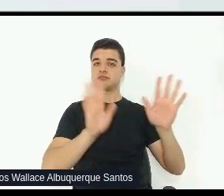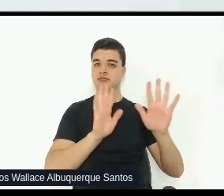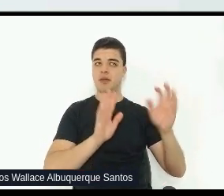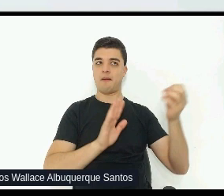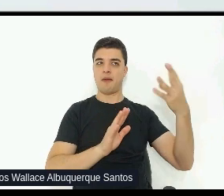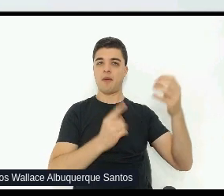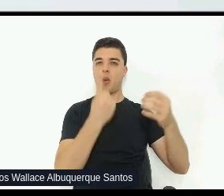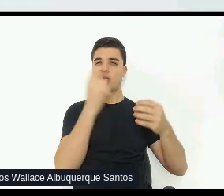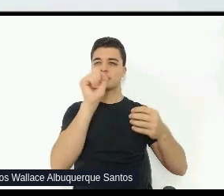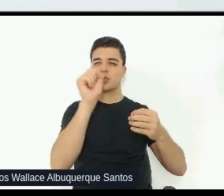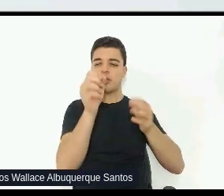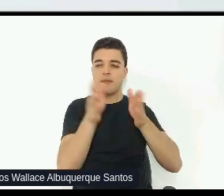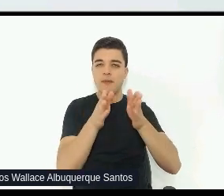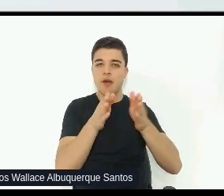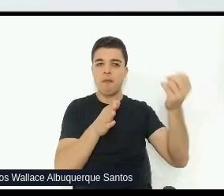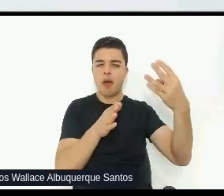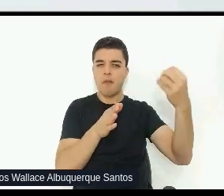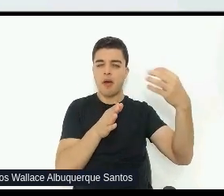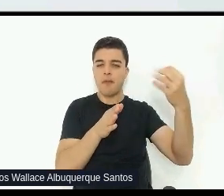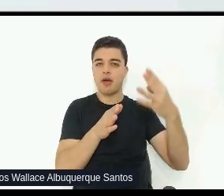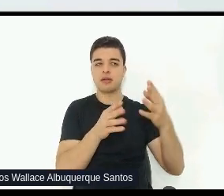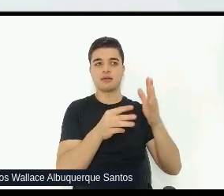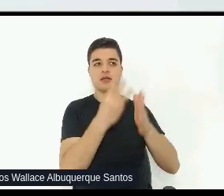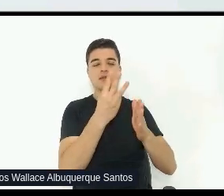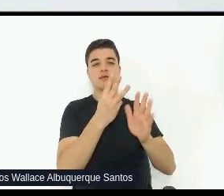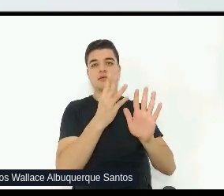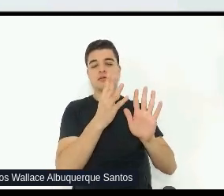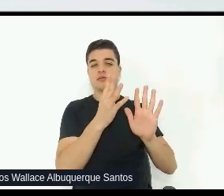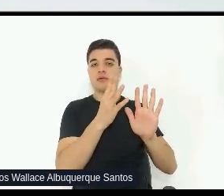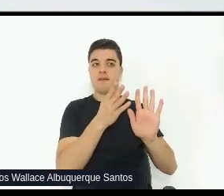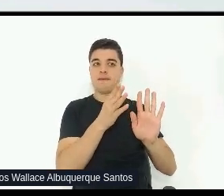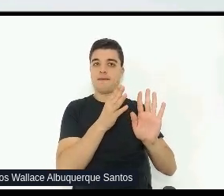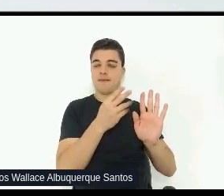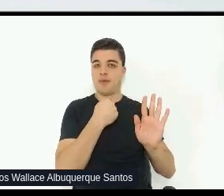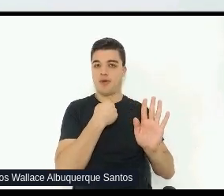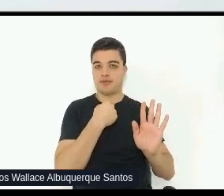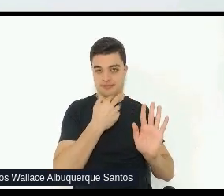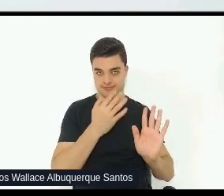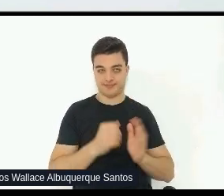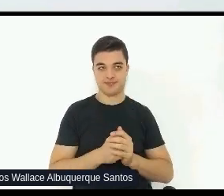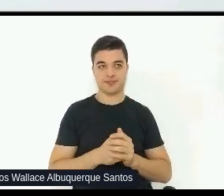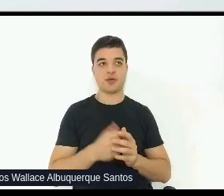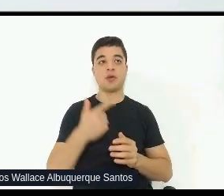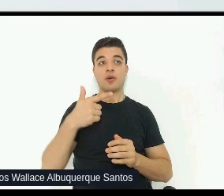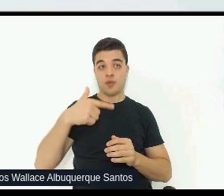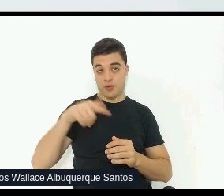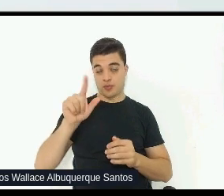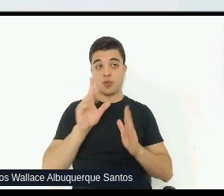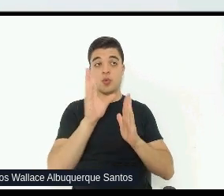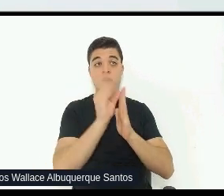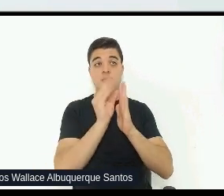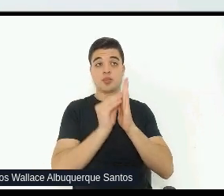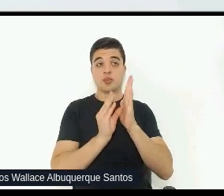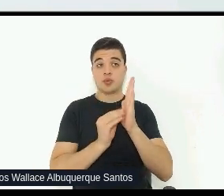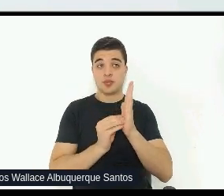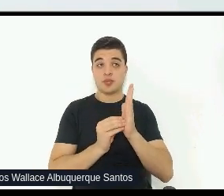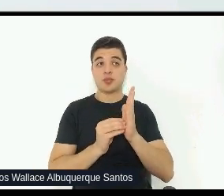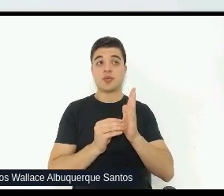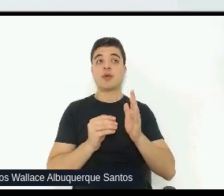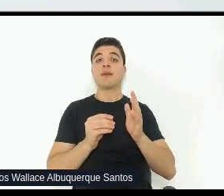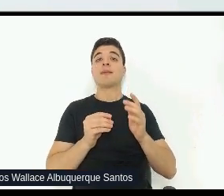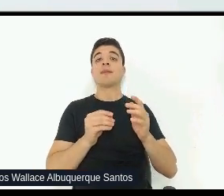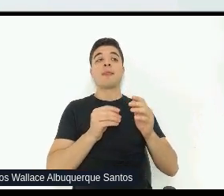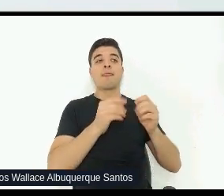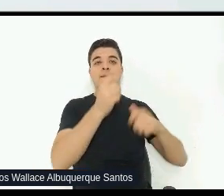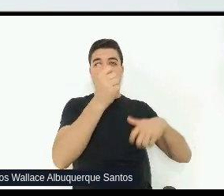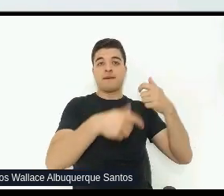alternativas visuais e auditivas. Os conteúdos puramente visuais e auditivos que transmitem informações têm que ter alternativas. Eu acho